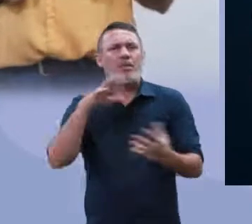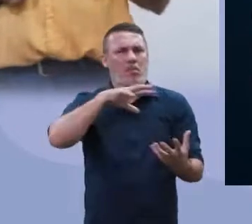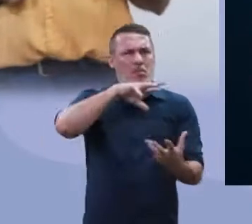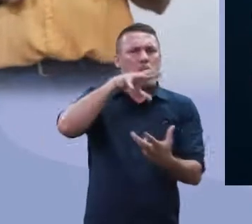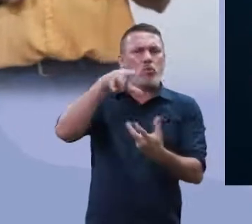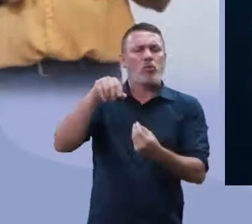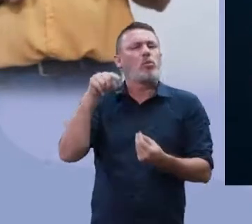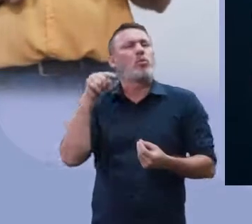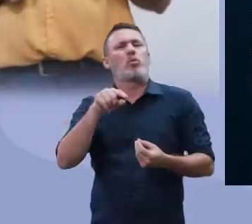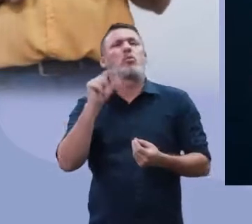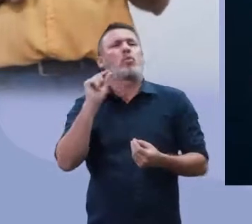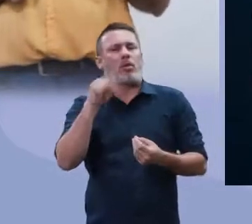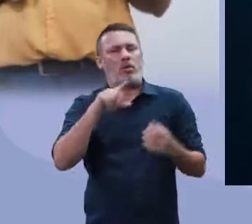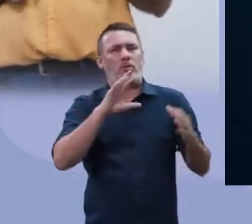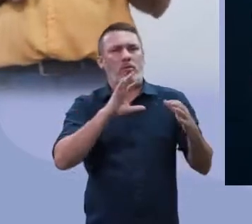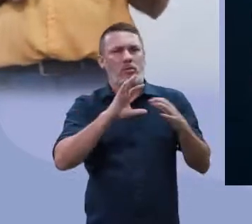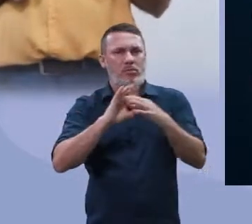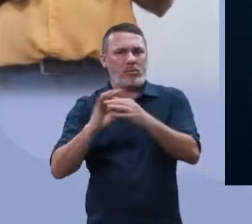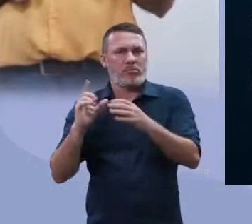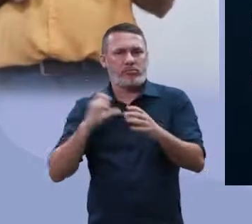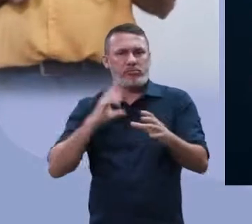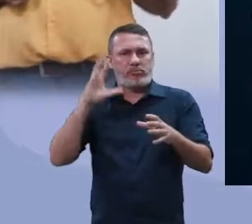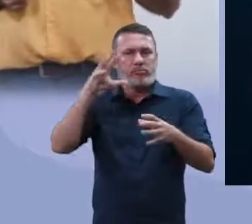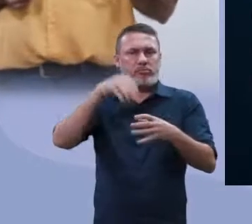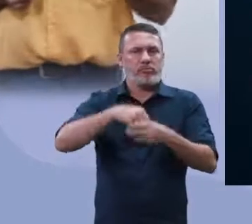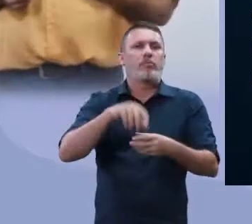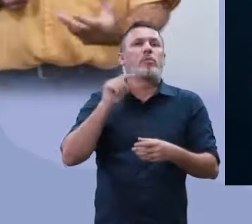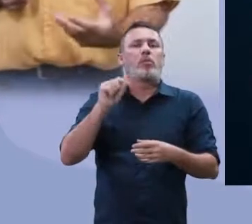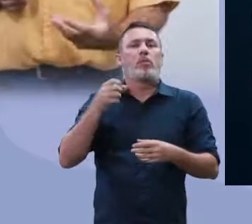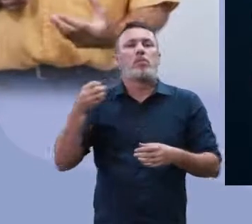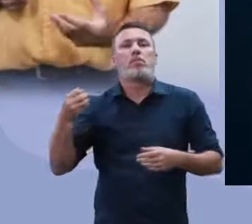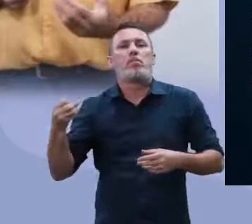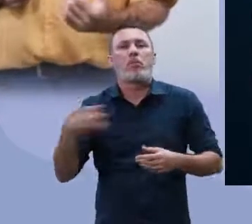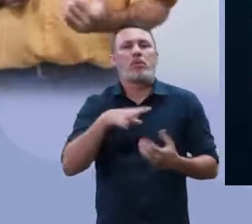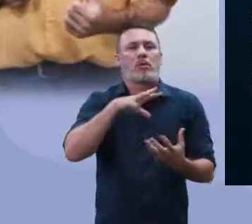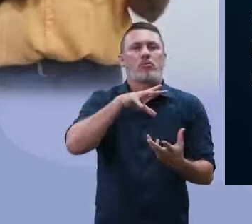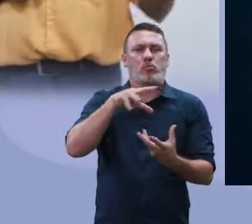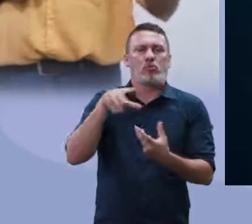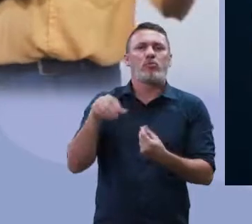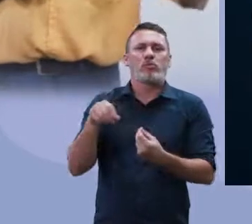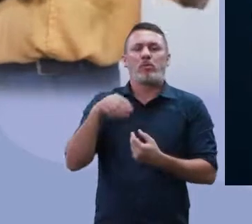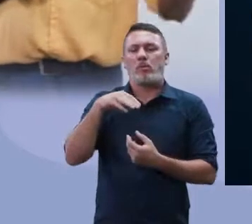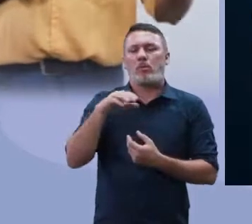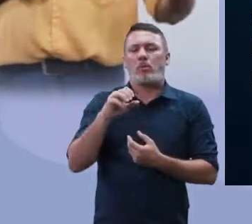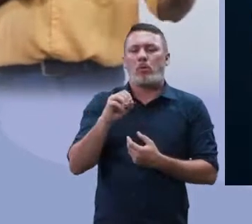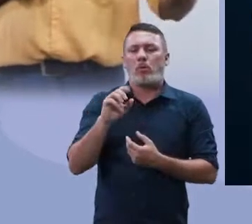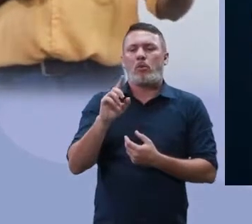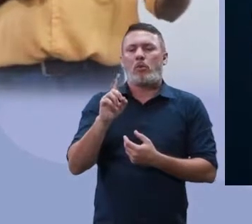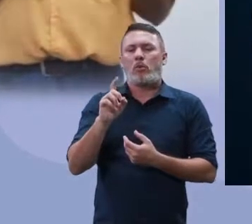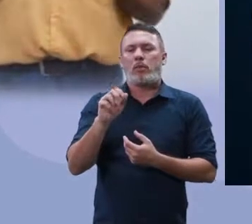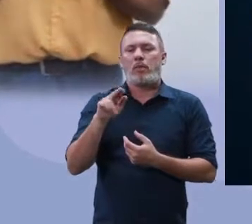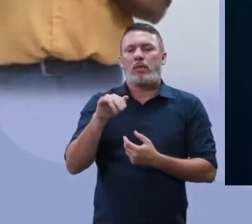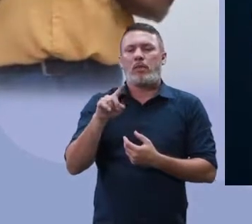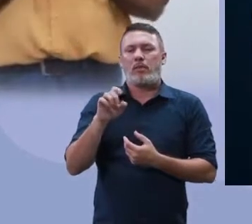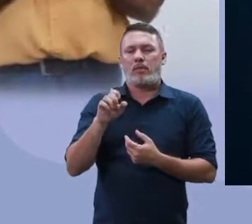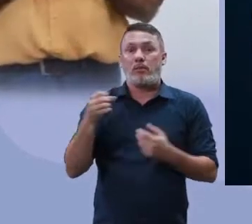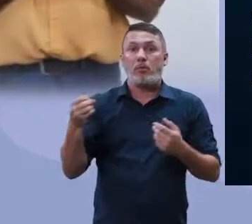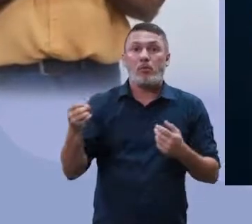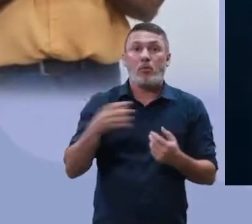nós estamos falando dentro de um contexto da chamada modernidade, uma vez que, se